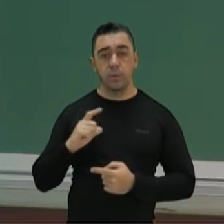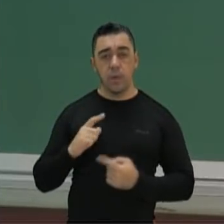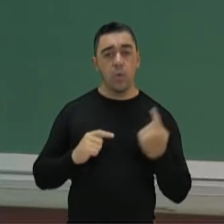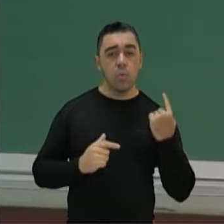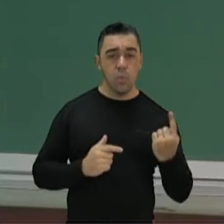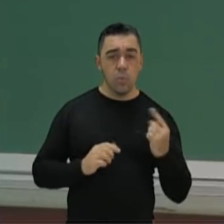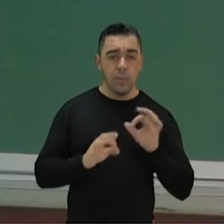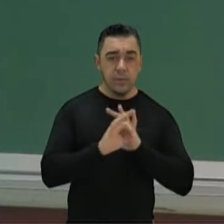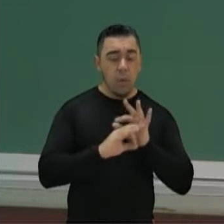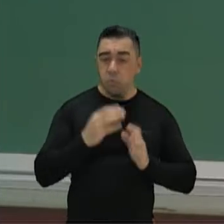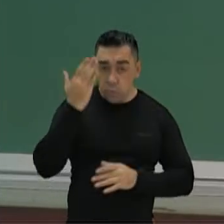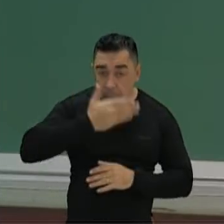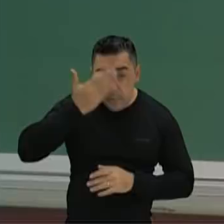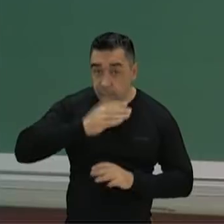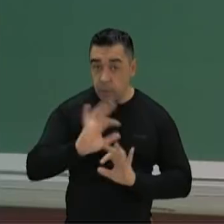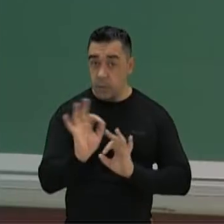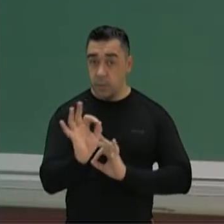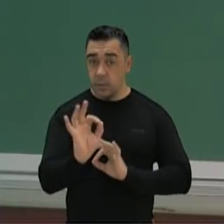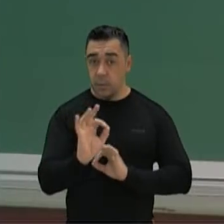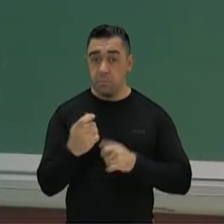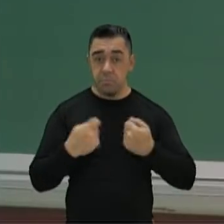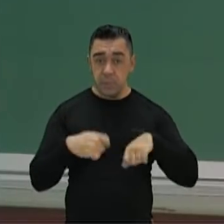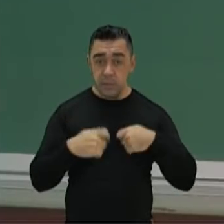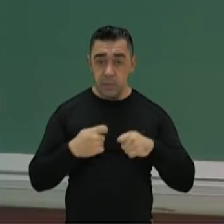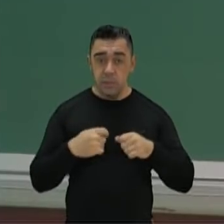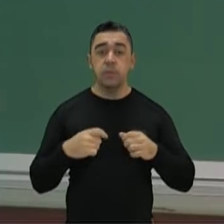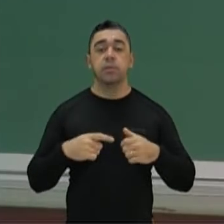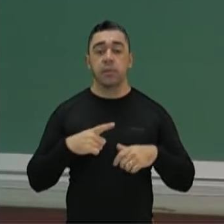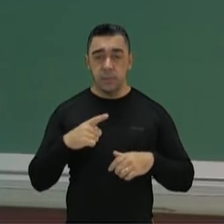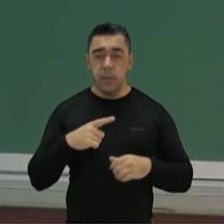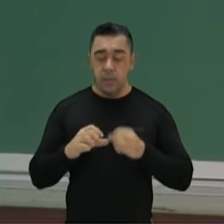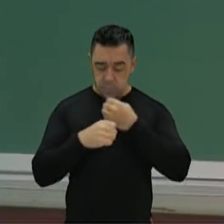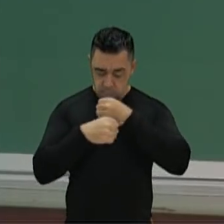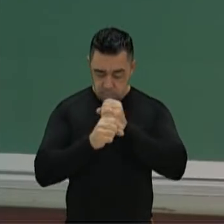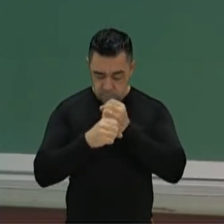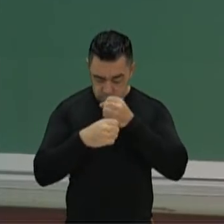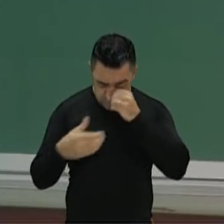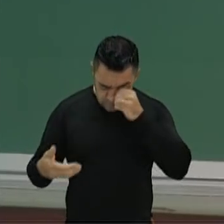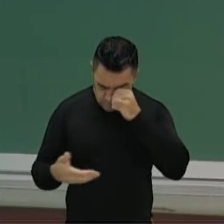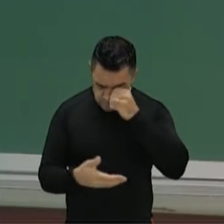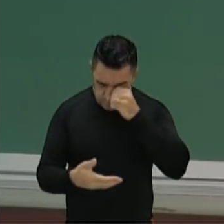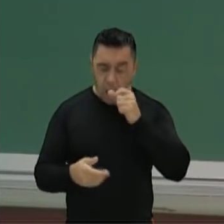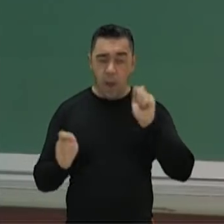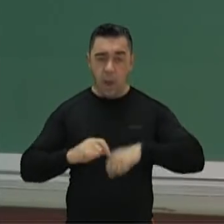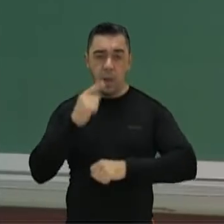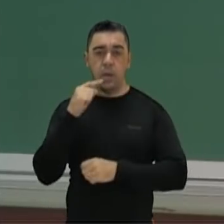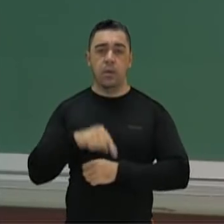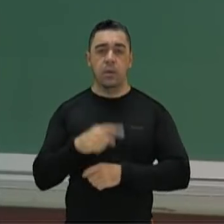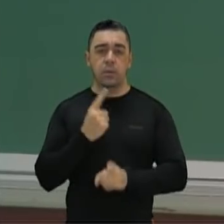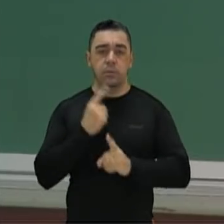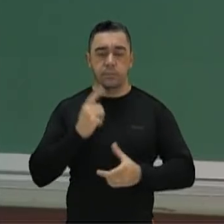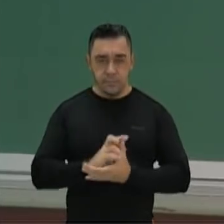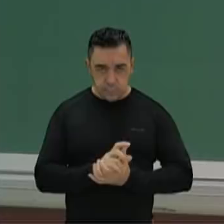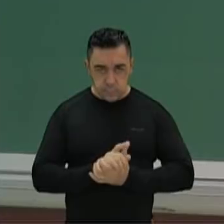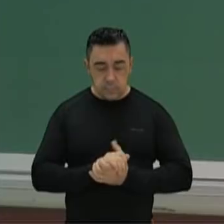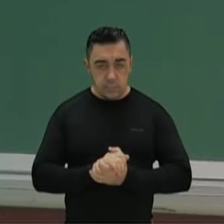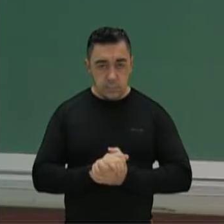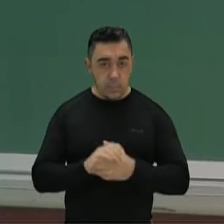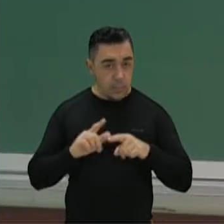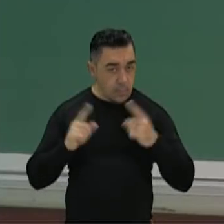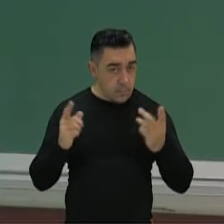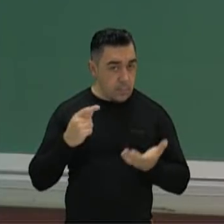a olho nu. Nós precisamos do auxílio de um microscópio. Mas nós sabemos e